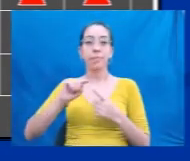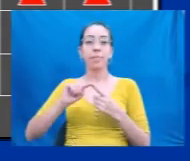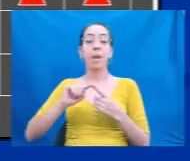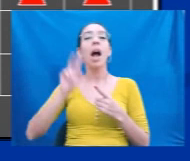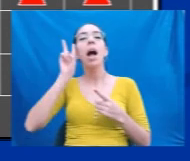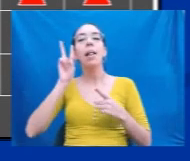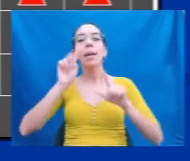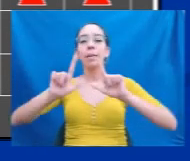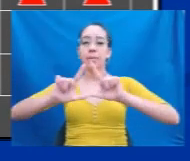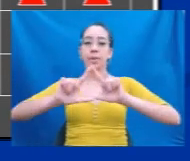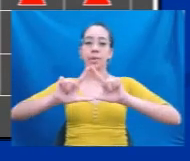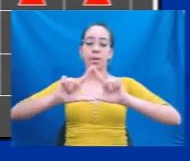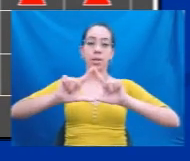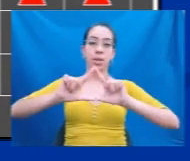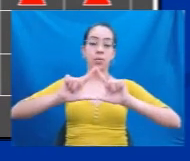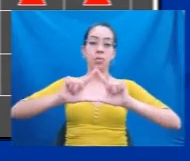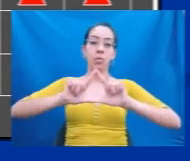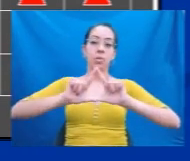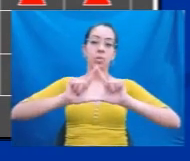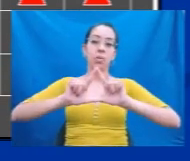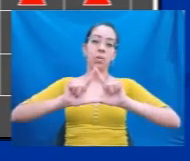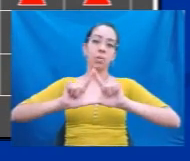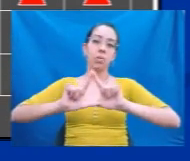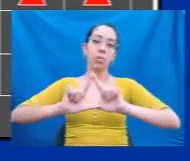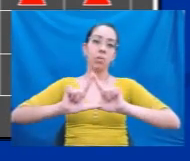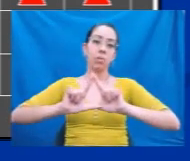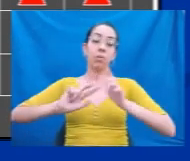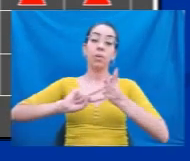o que cada triângulo significa, tá?